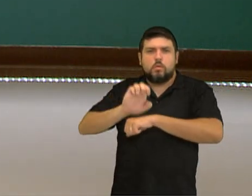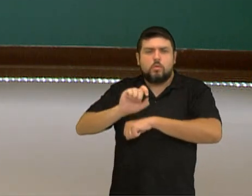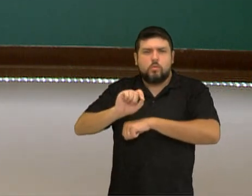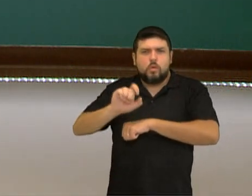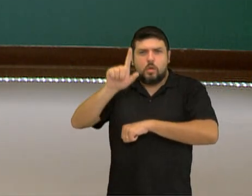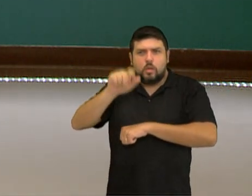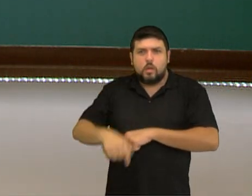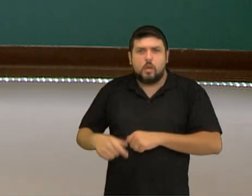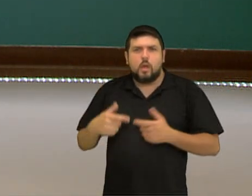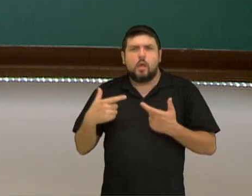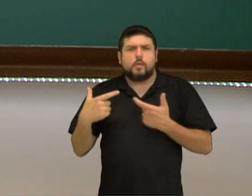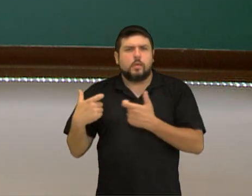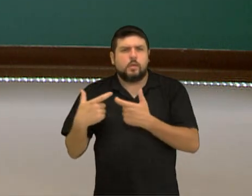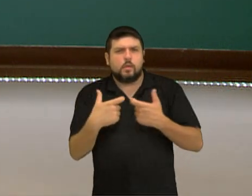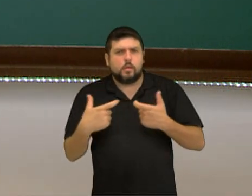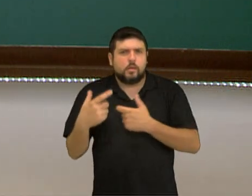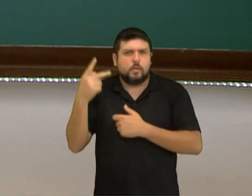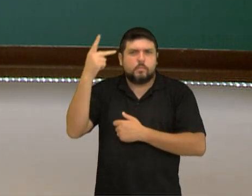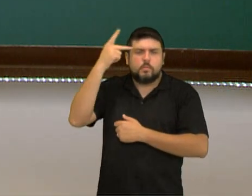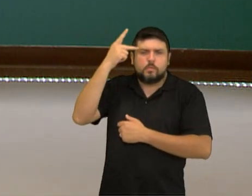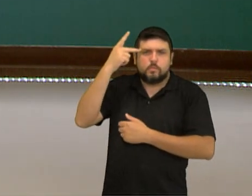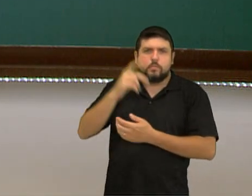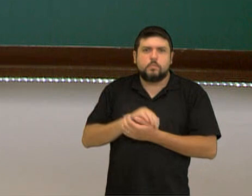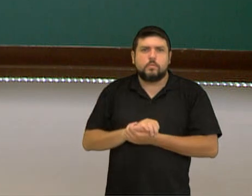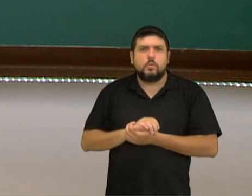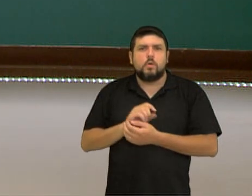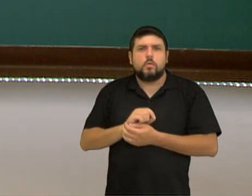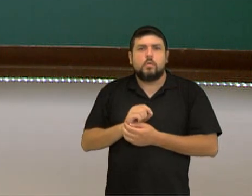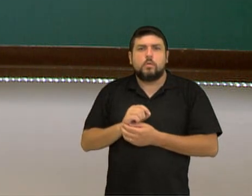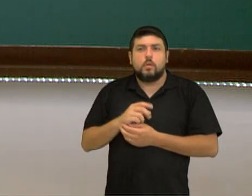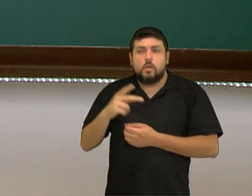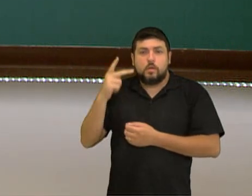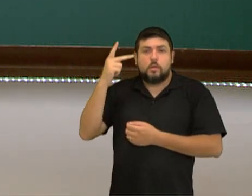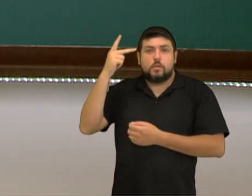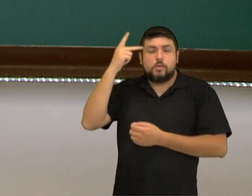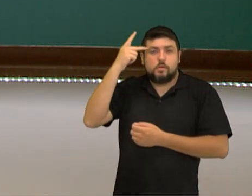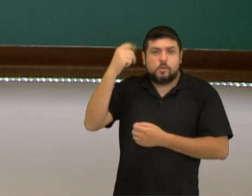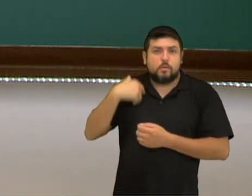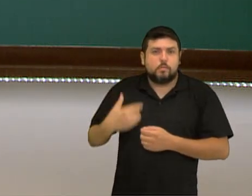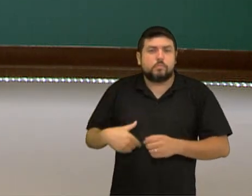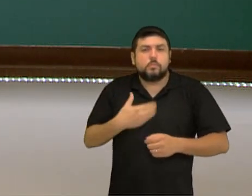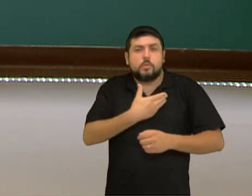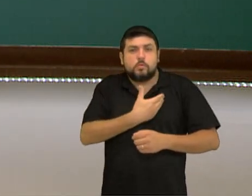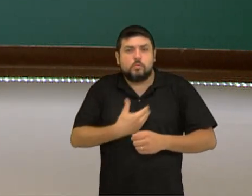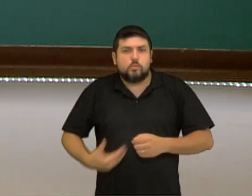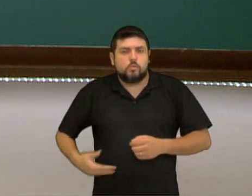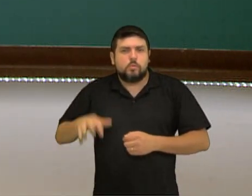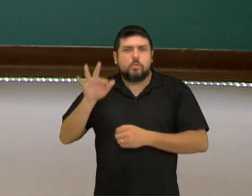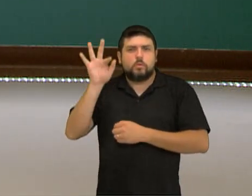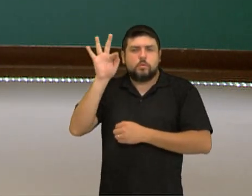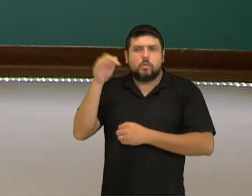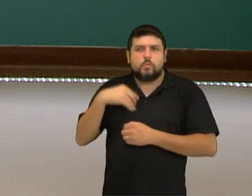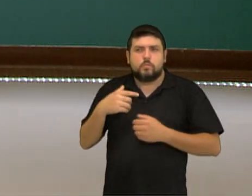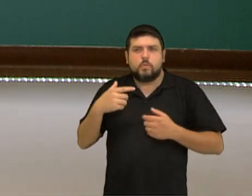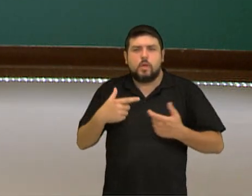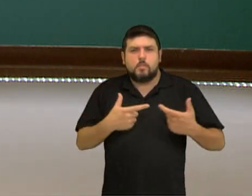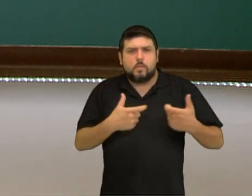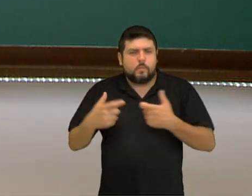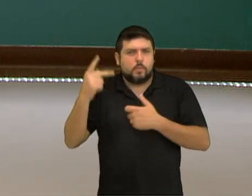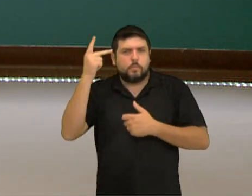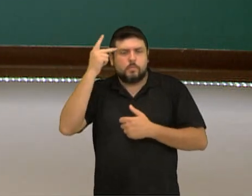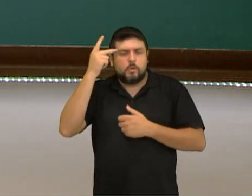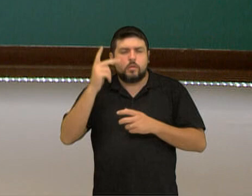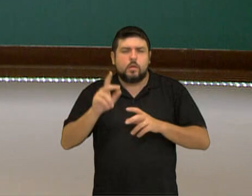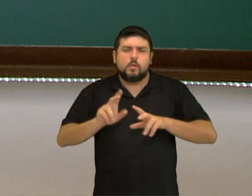Guerra Paulista. São Paulo entrou em guerra contra o governo federal, Guerra Paulista. Então as diferenças de nomes